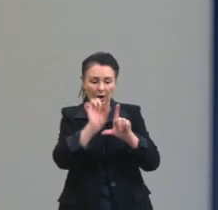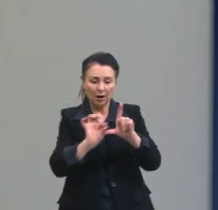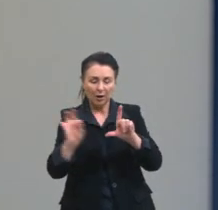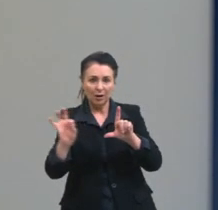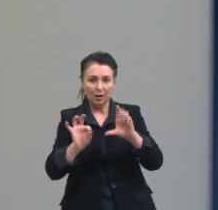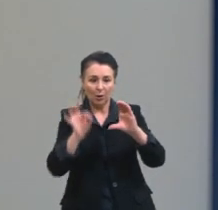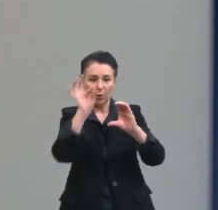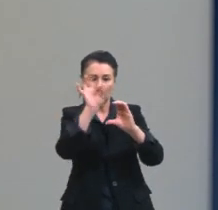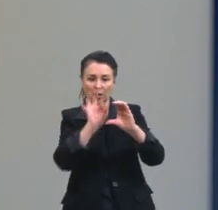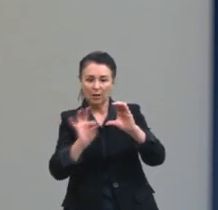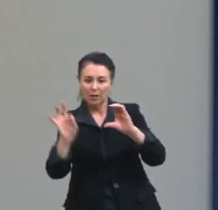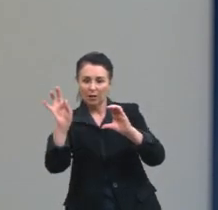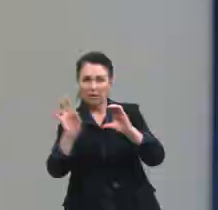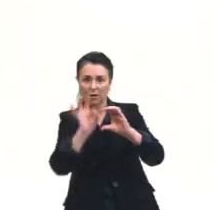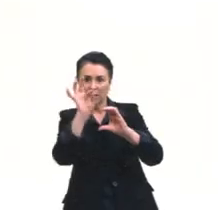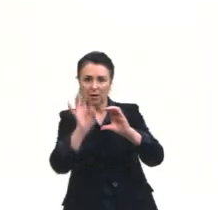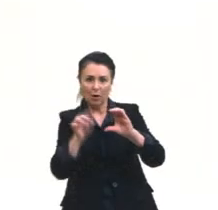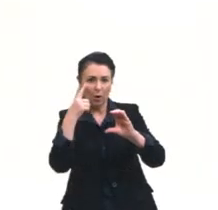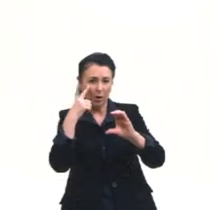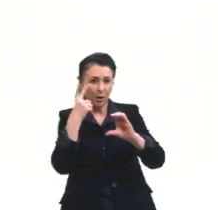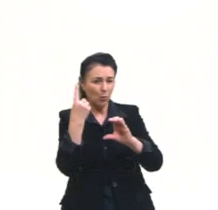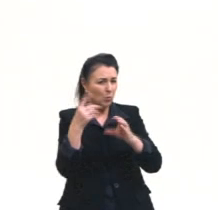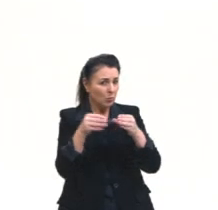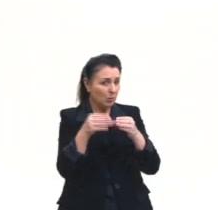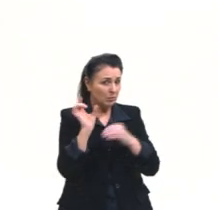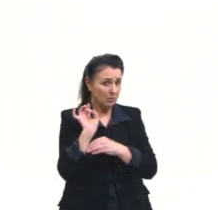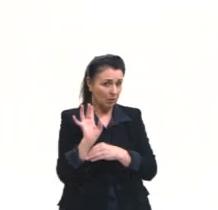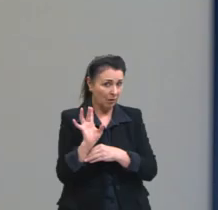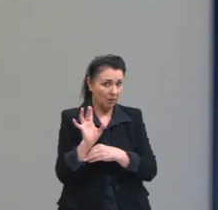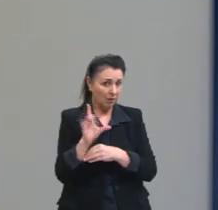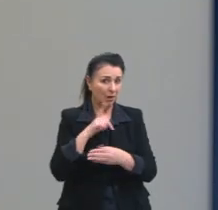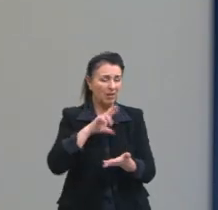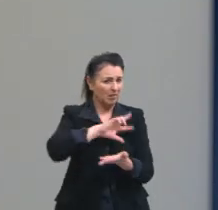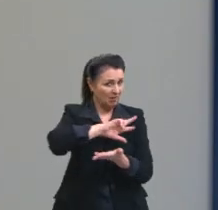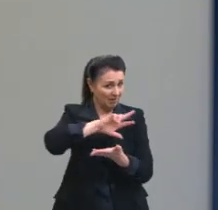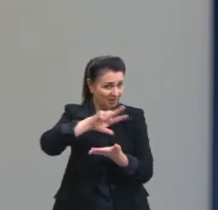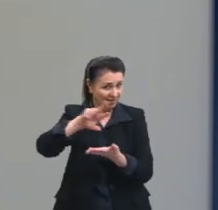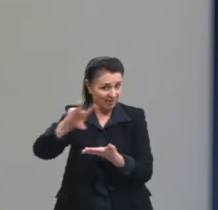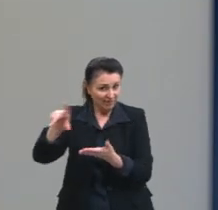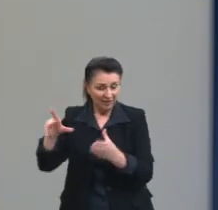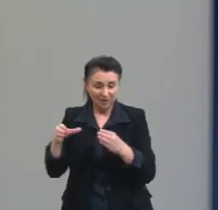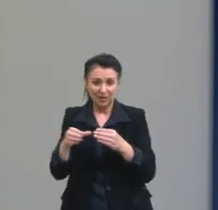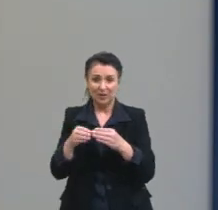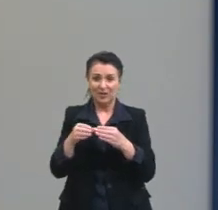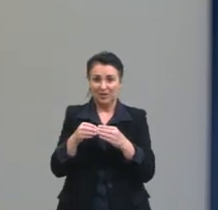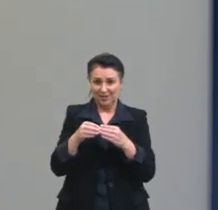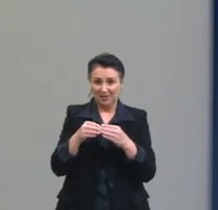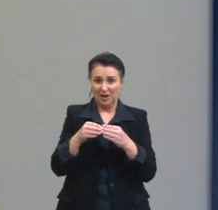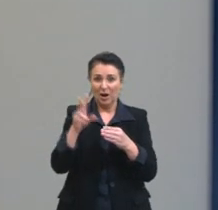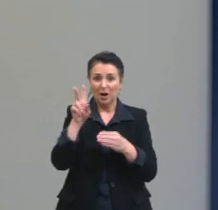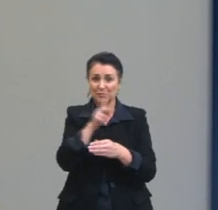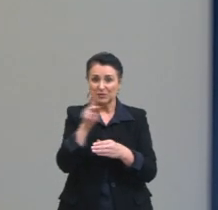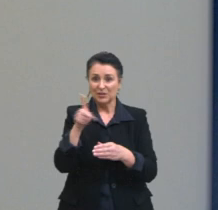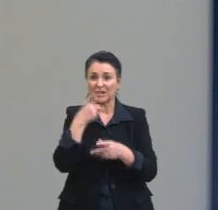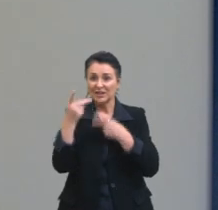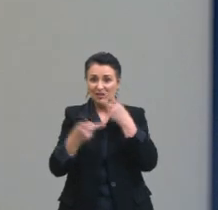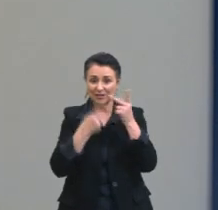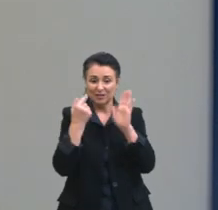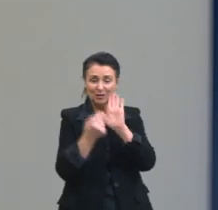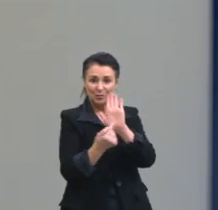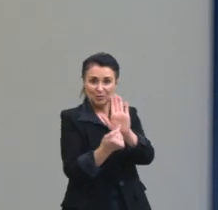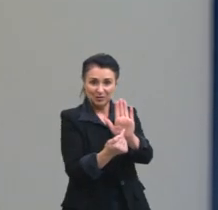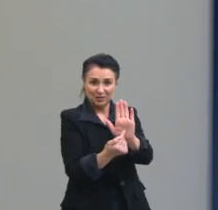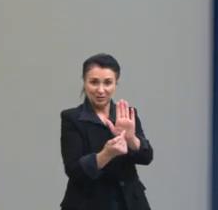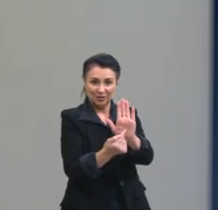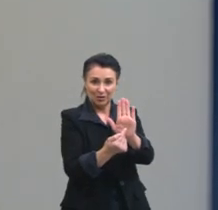só ou vários tem vários grupos né pros tomar artrópode de trânsito mata os cor